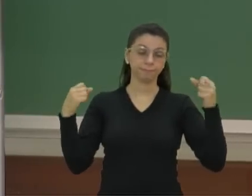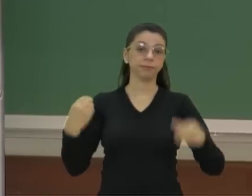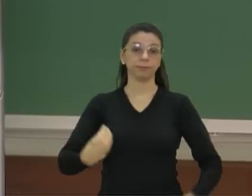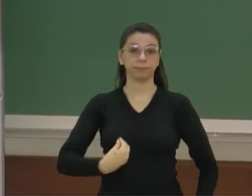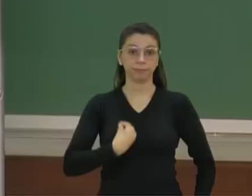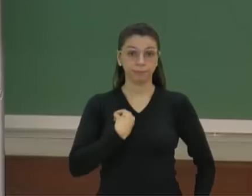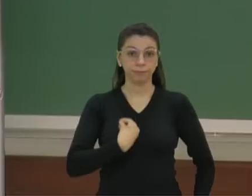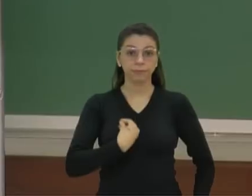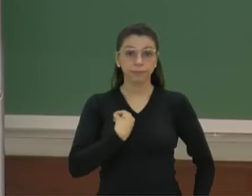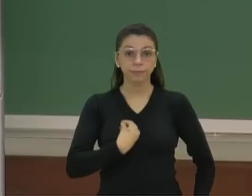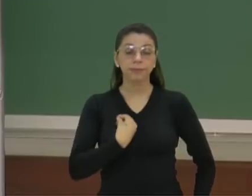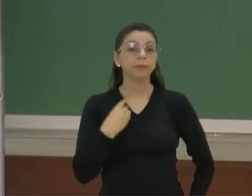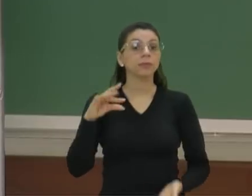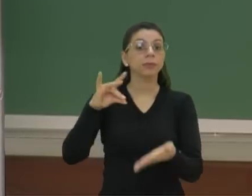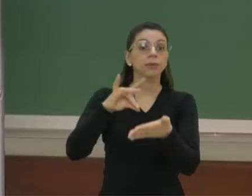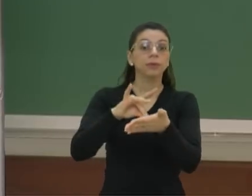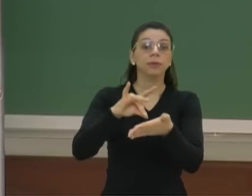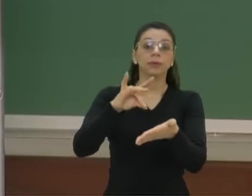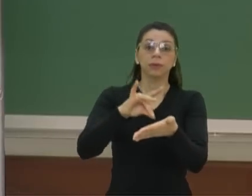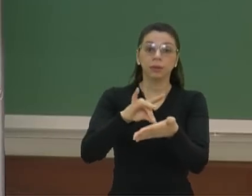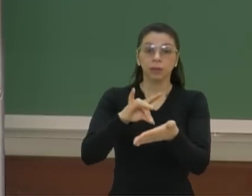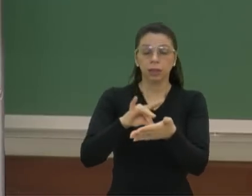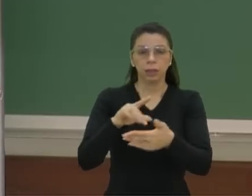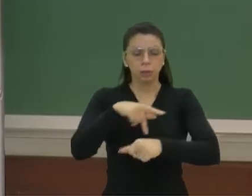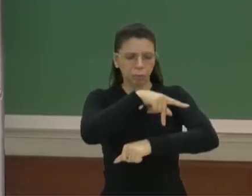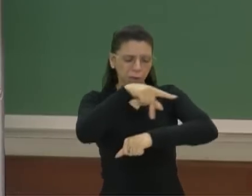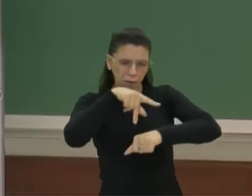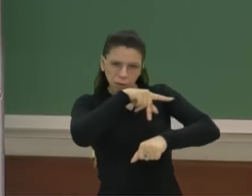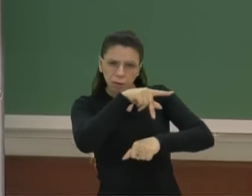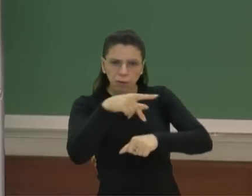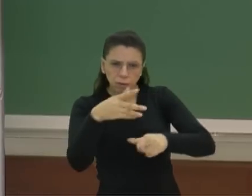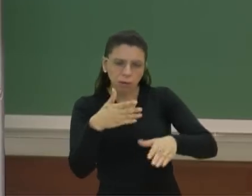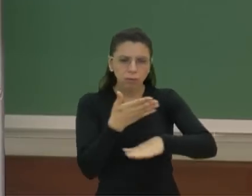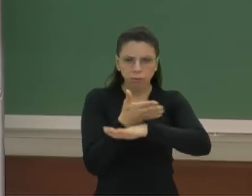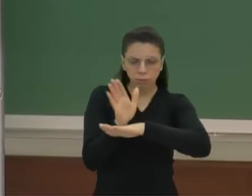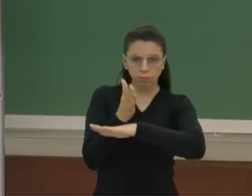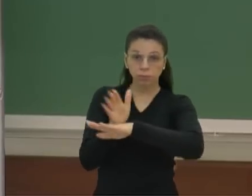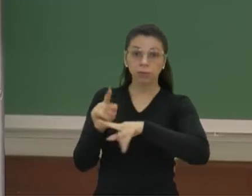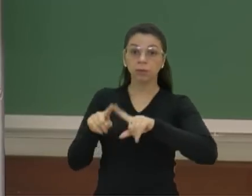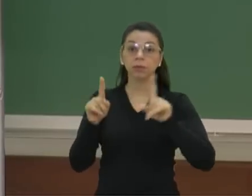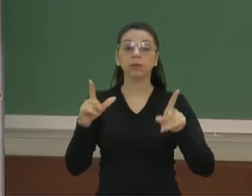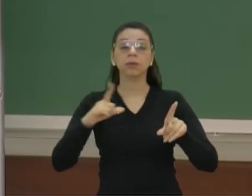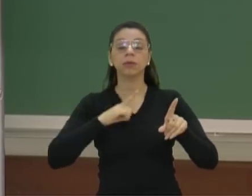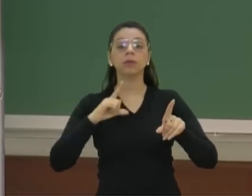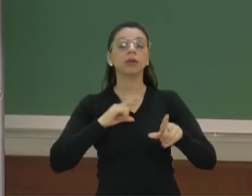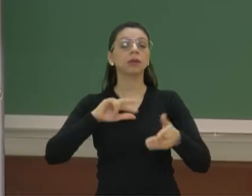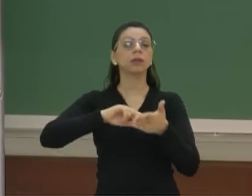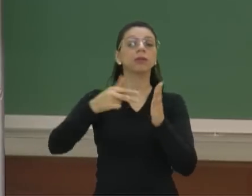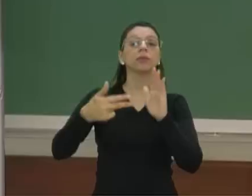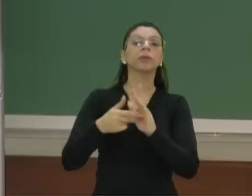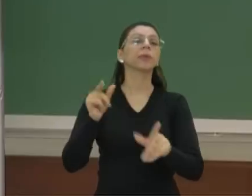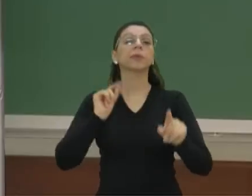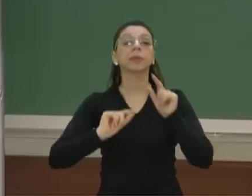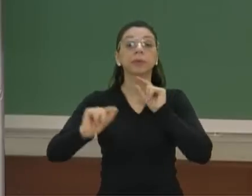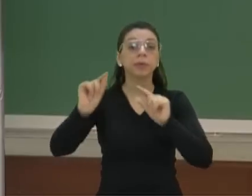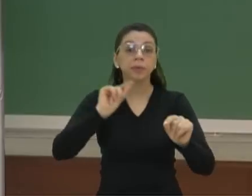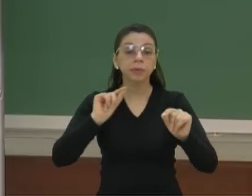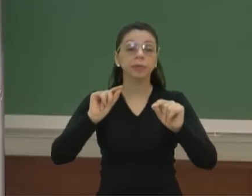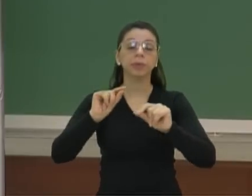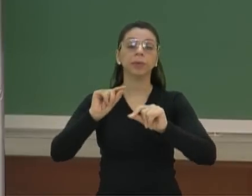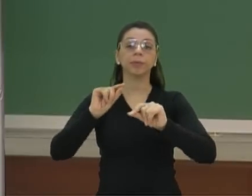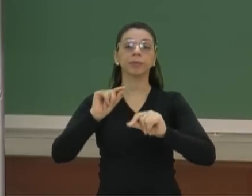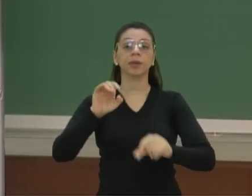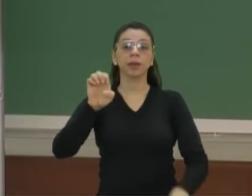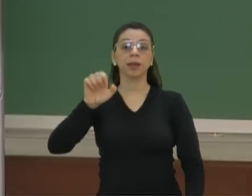né? Ele é recente aqui no nosso país, algumas pessoas estão praticando, e ele tem a ver com o quê? Com o